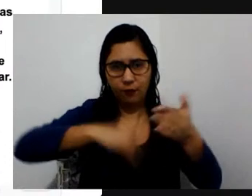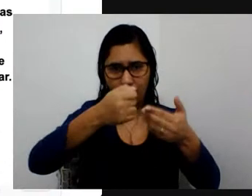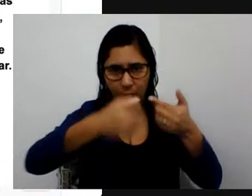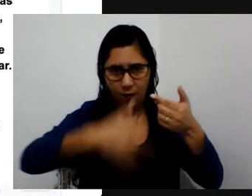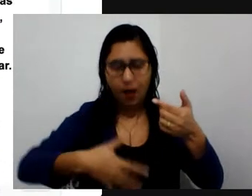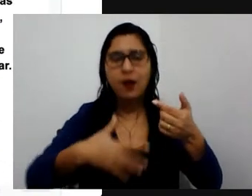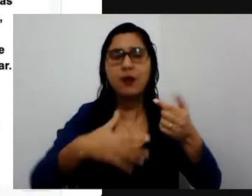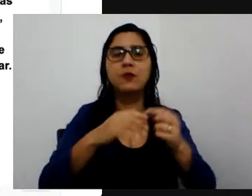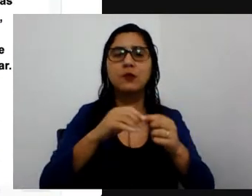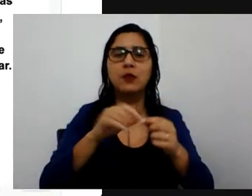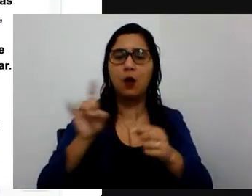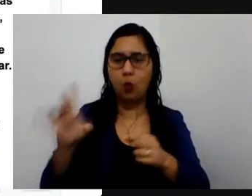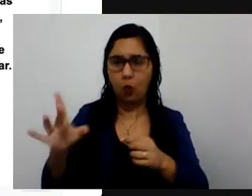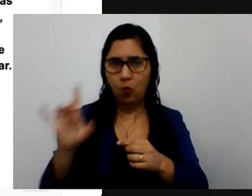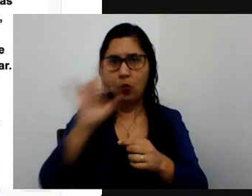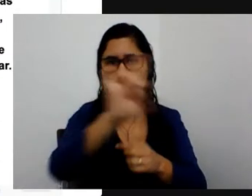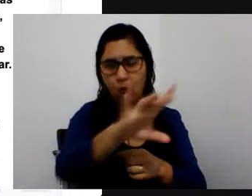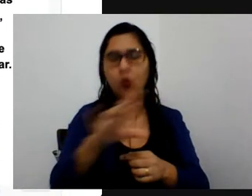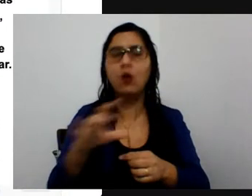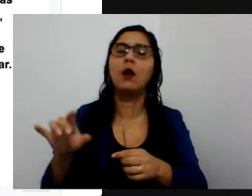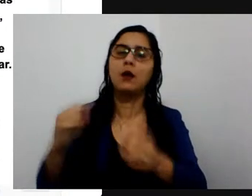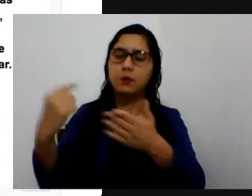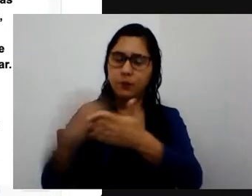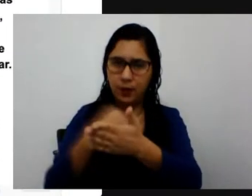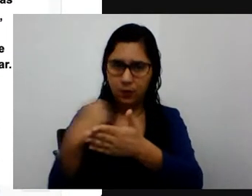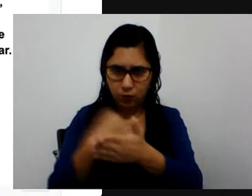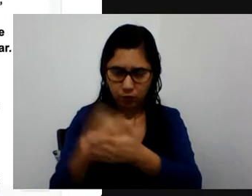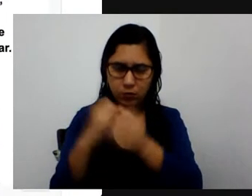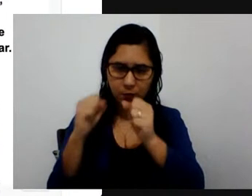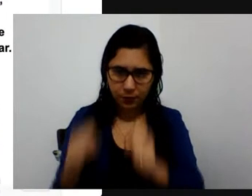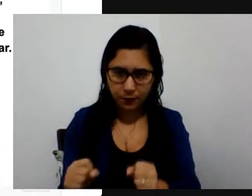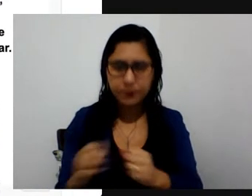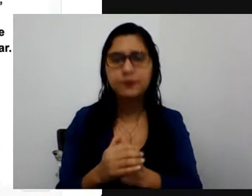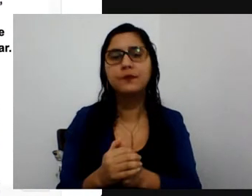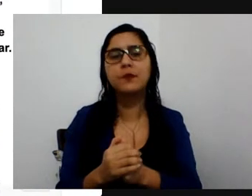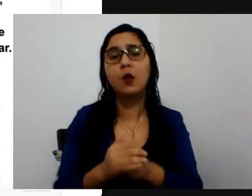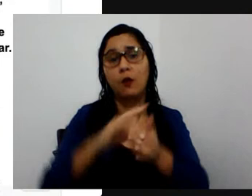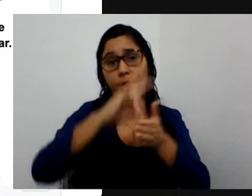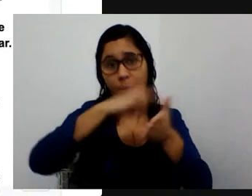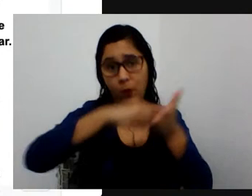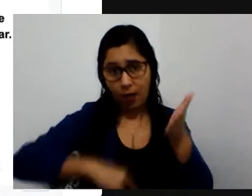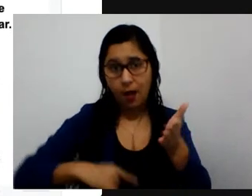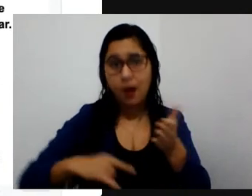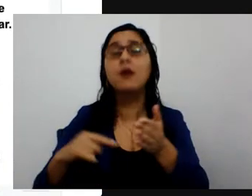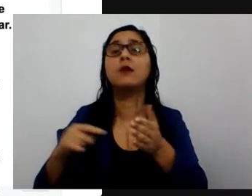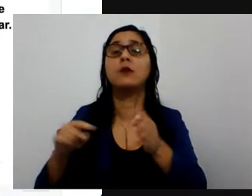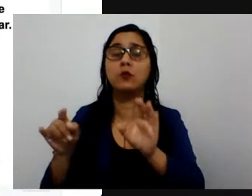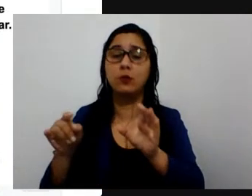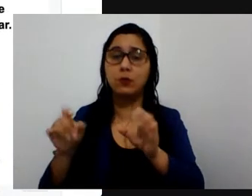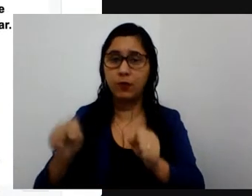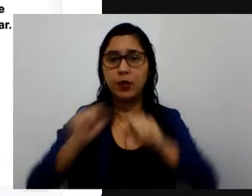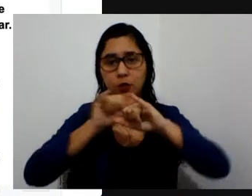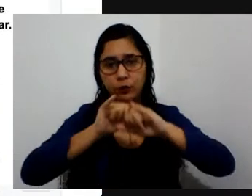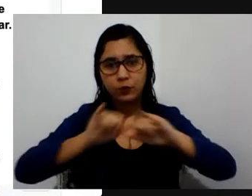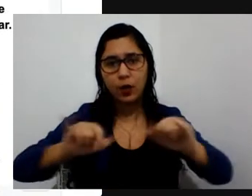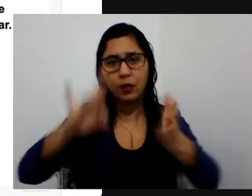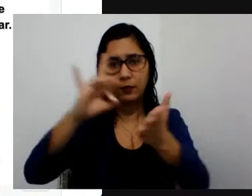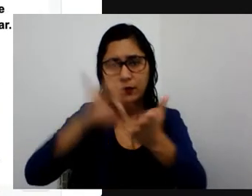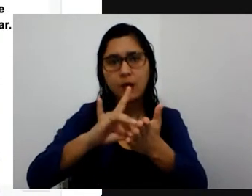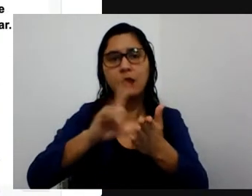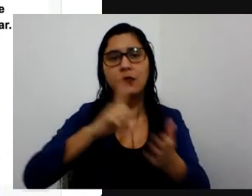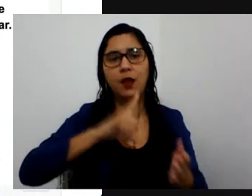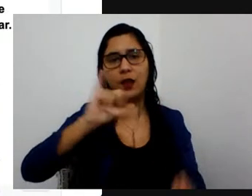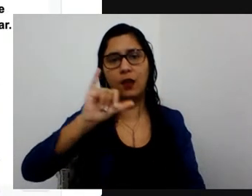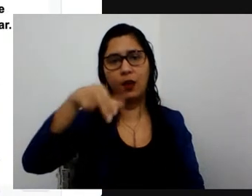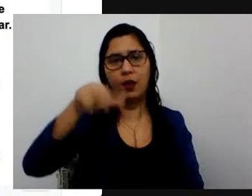categoria, onde cada pergunta deverá ser realizada. Os formulários por categoria serão divulgados oficialmente via InfoRede no